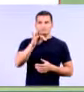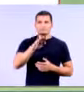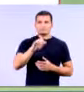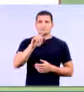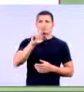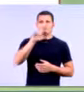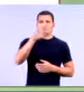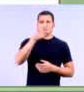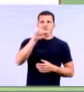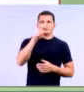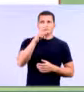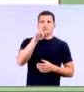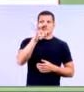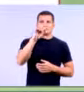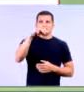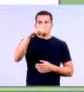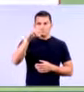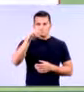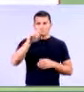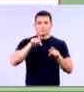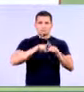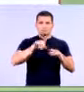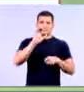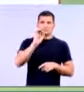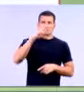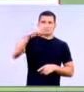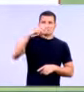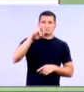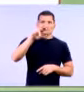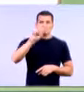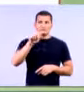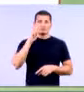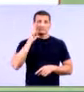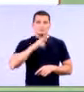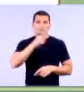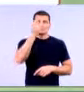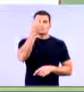Google Chrome e o Opera. Vimos que cada um desses